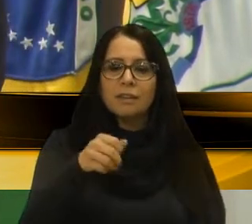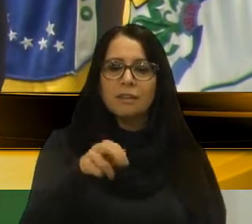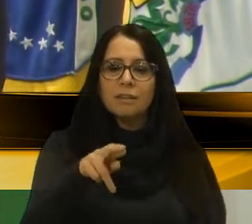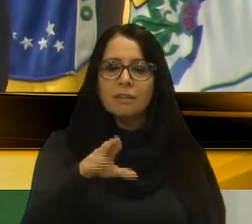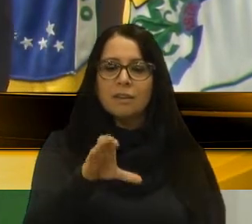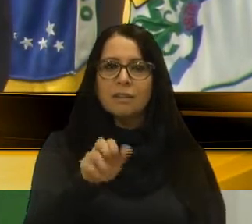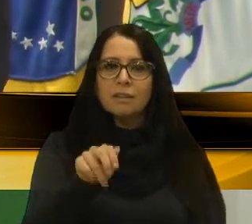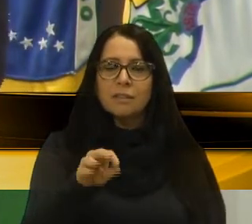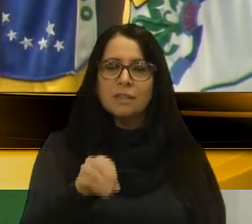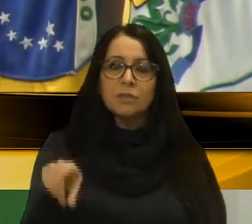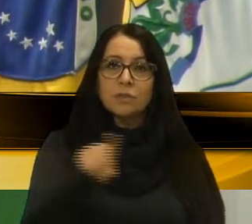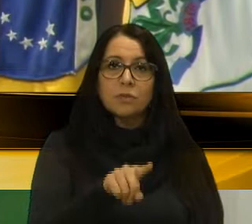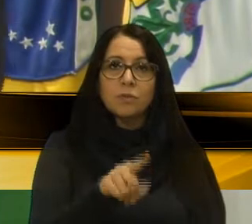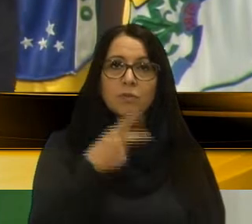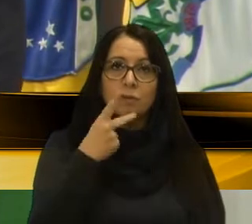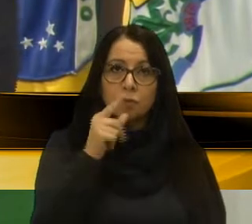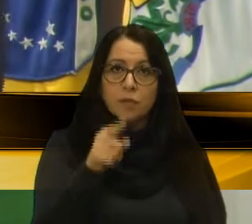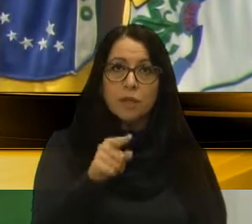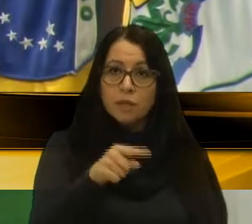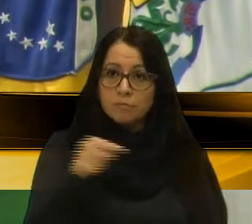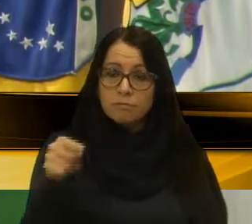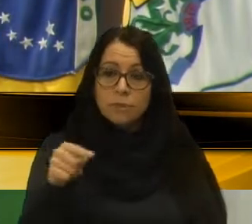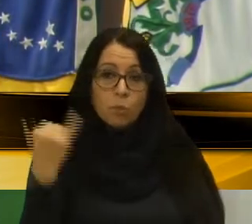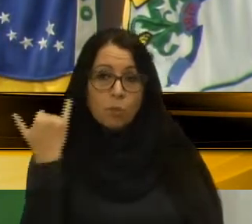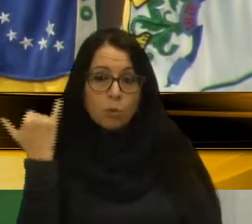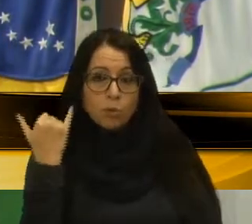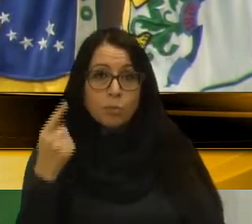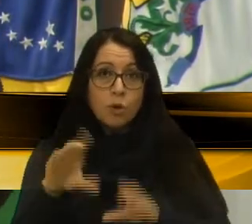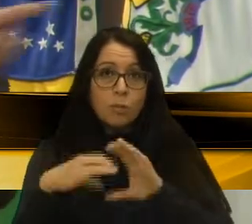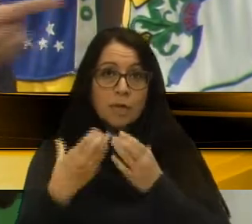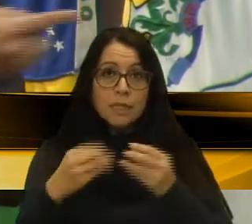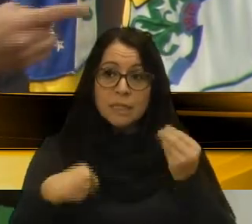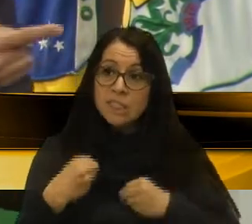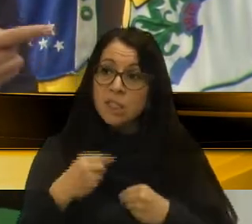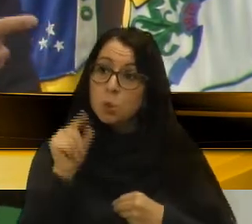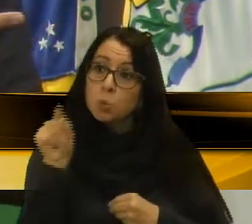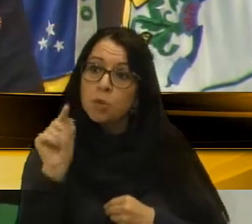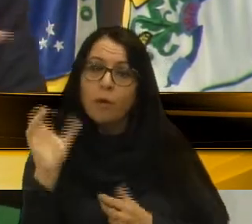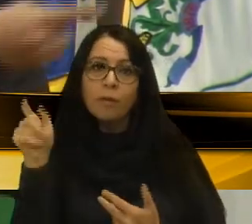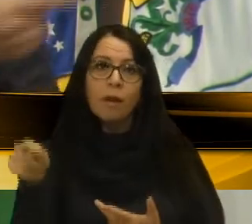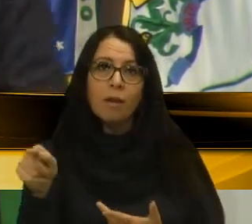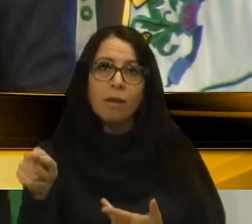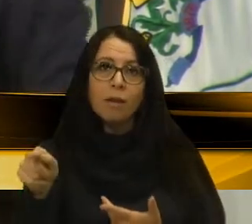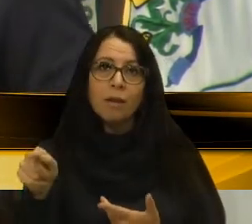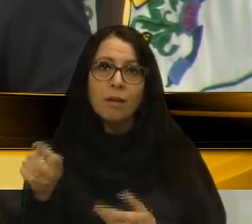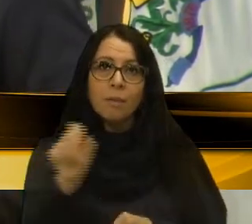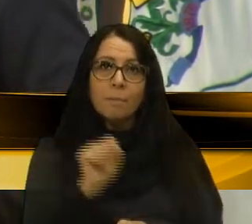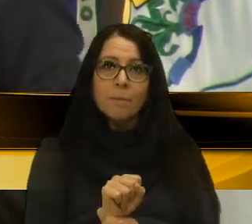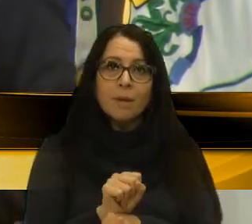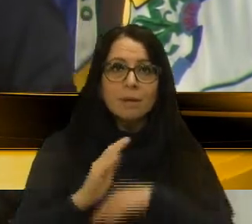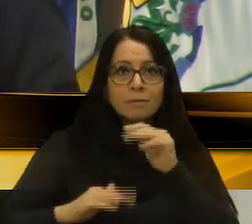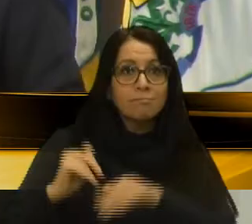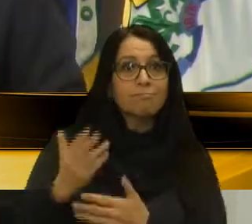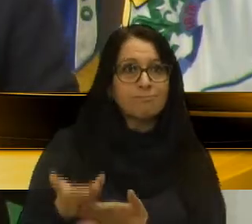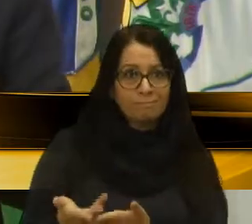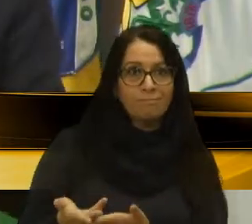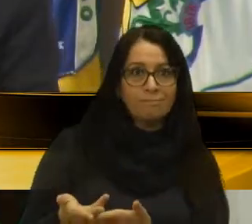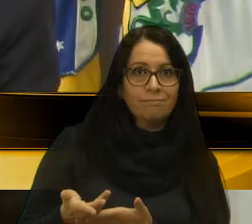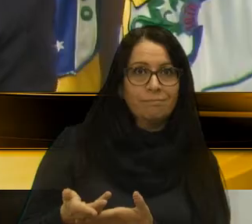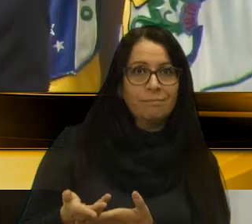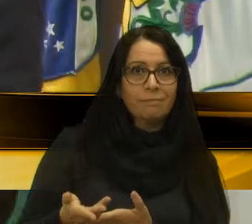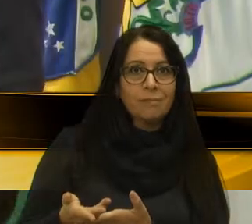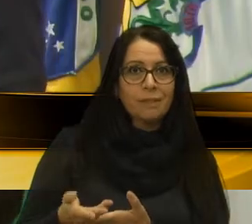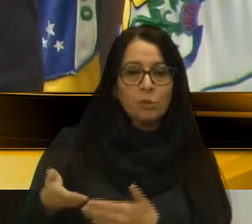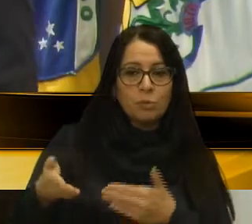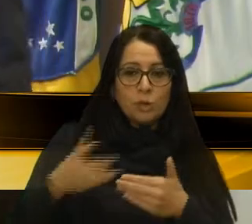do diálogo, ele diz bem o seguinte: para que a comunidade sinta o efeito lá da paralisação das obras. Então, ele fecha